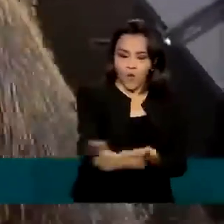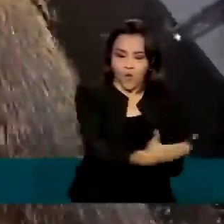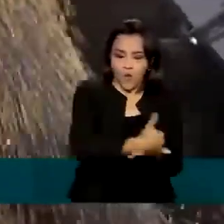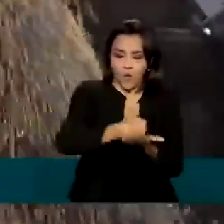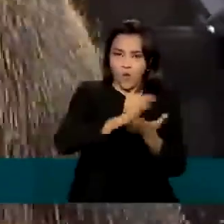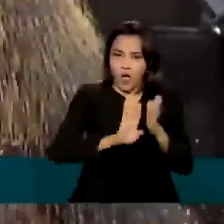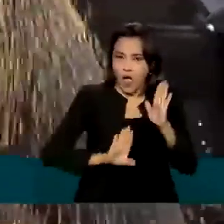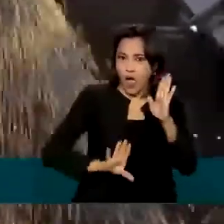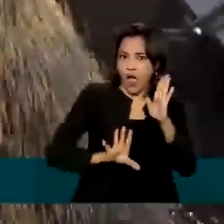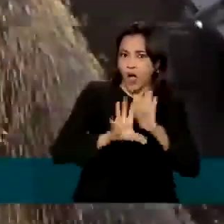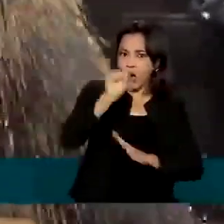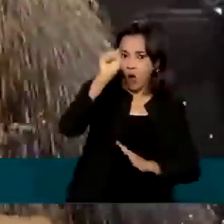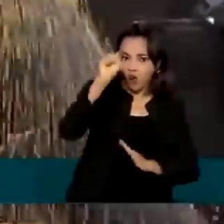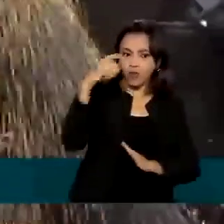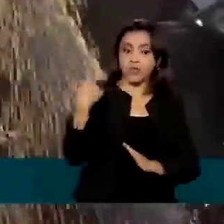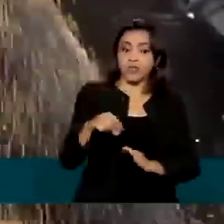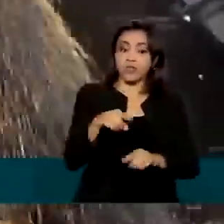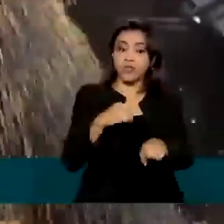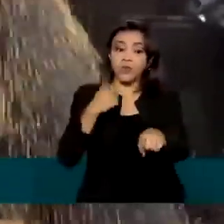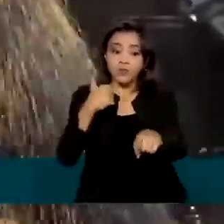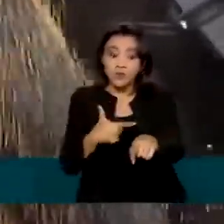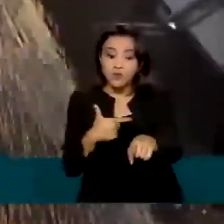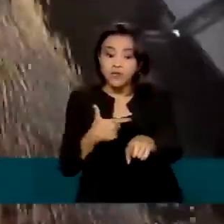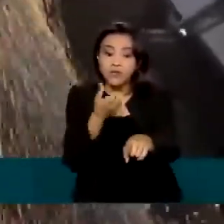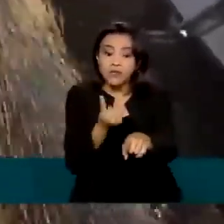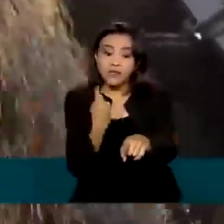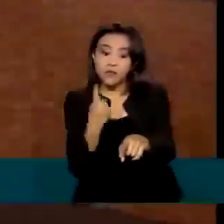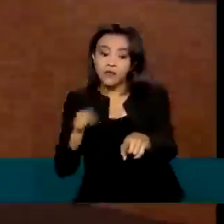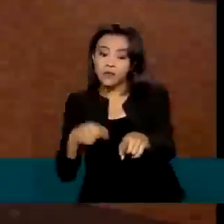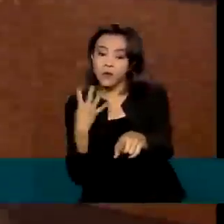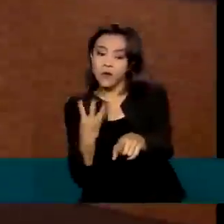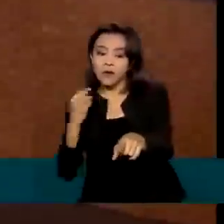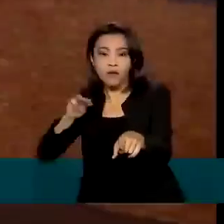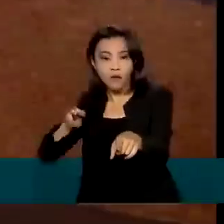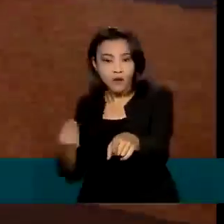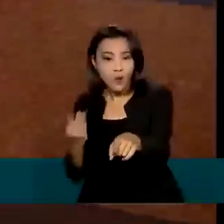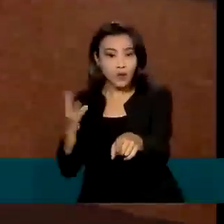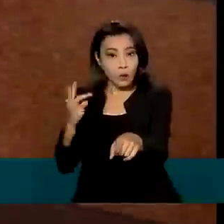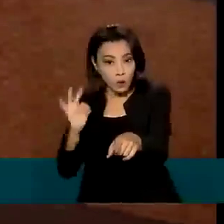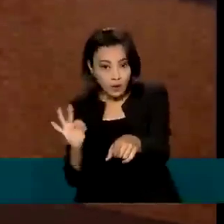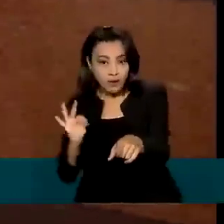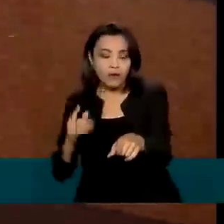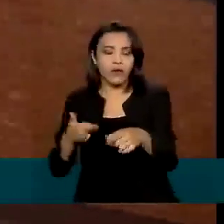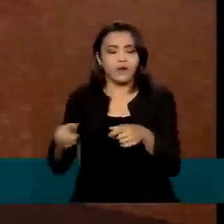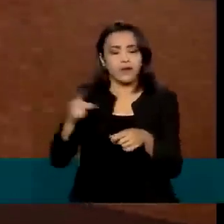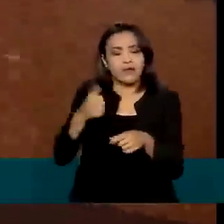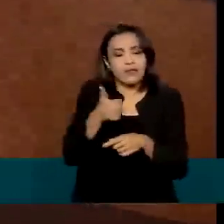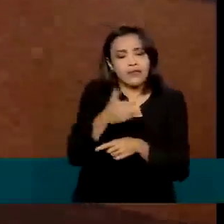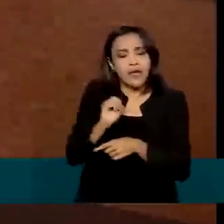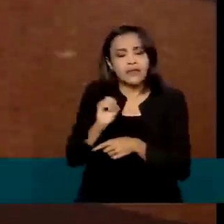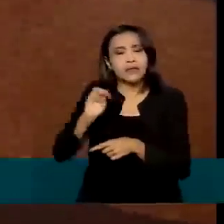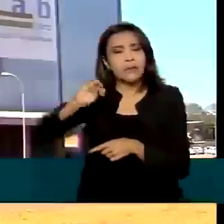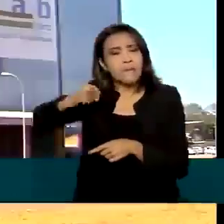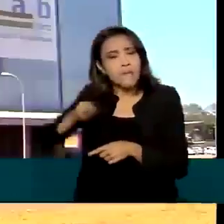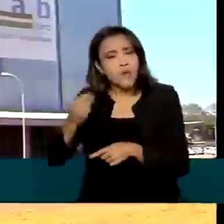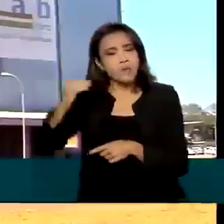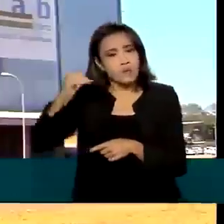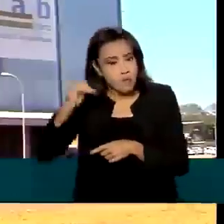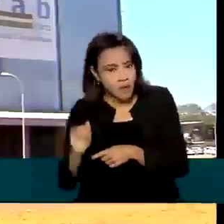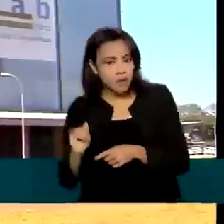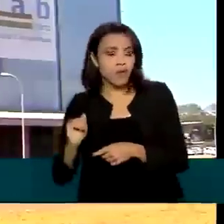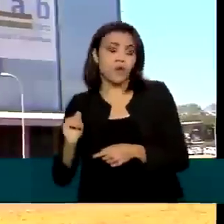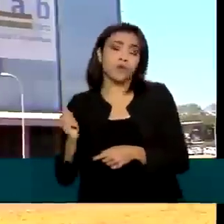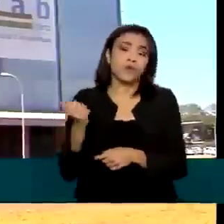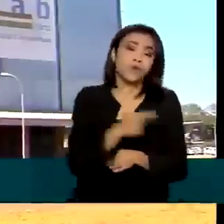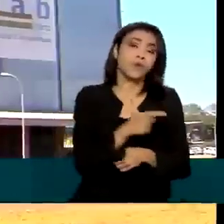com 261 1,4 milhões de toneladas cerca de 10 milhões de toneladas a menos do que